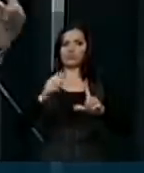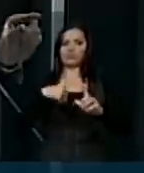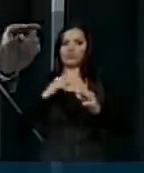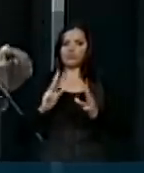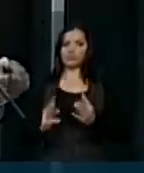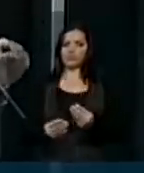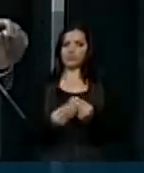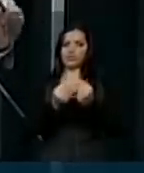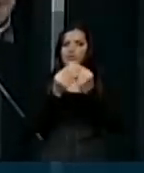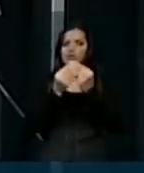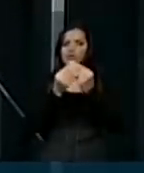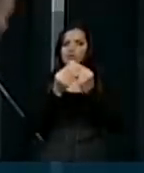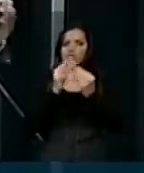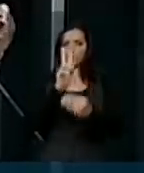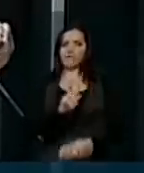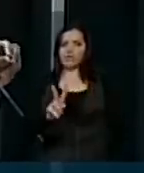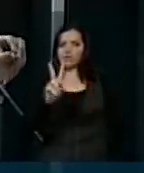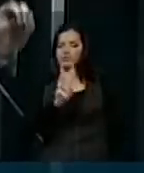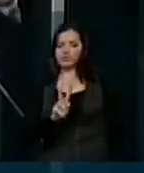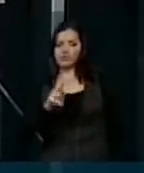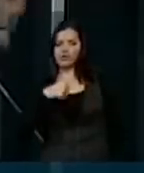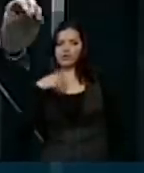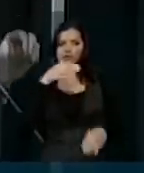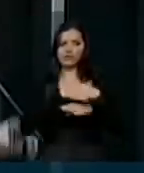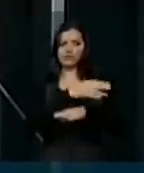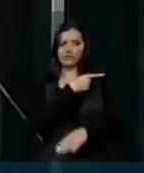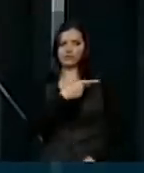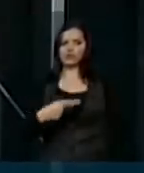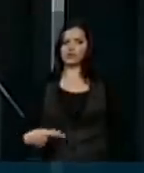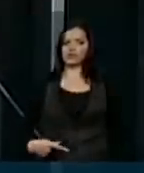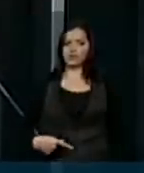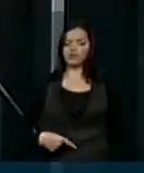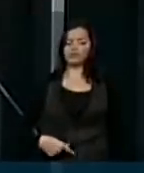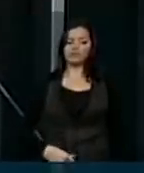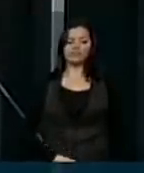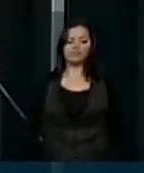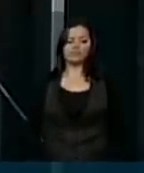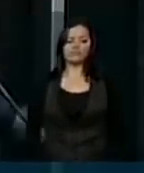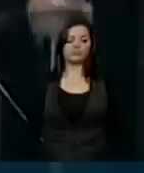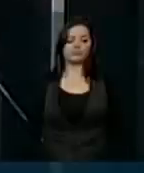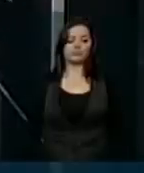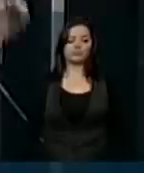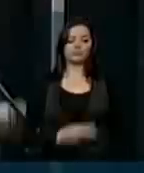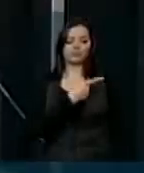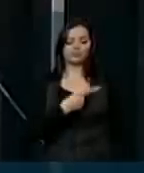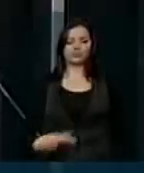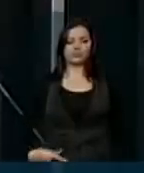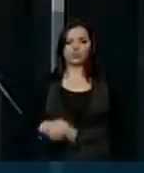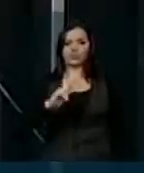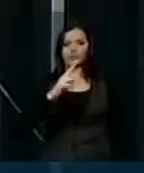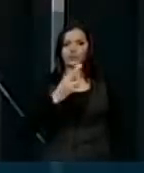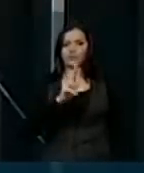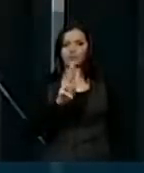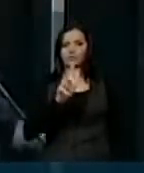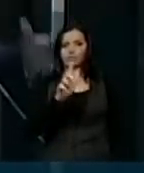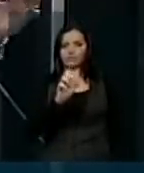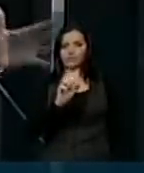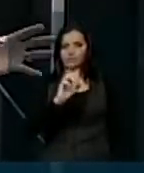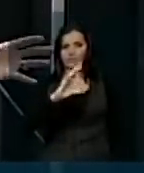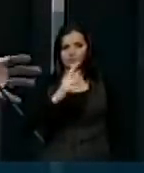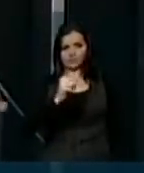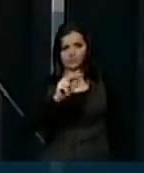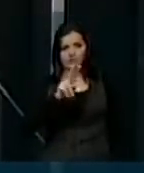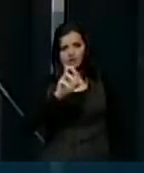na Venezuela, da qual participou o presidente daquele país, o presidente Hugo Chávez. E